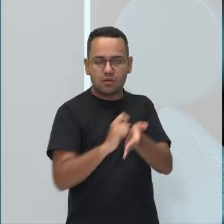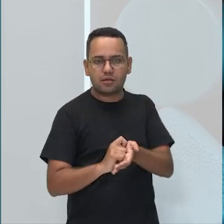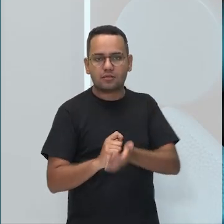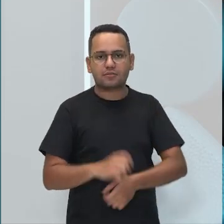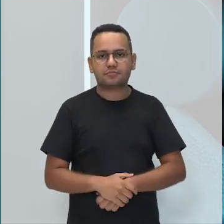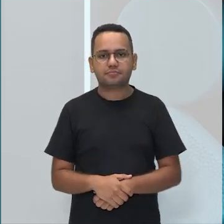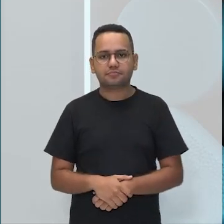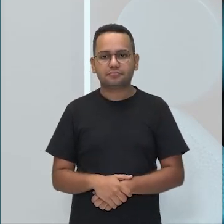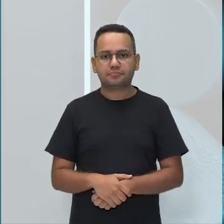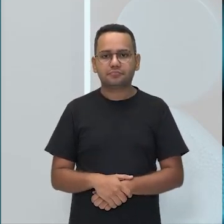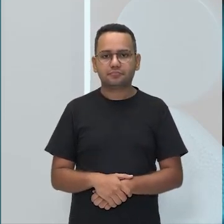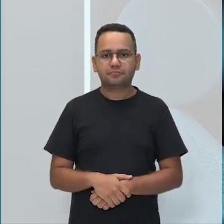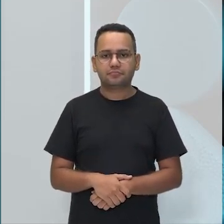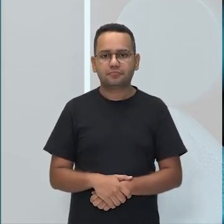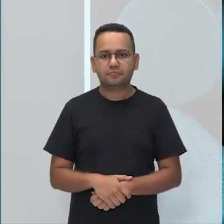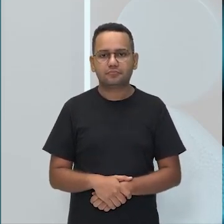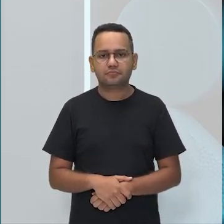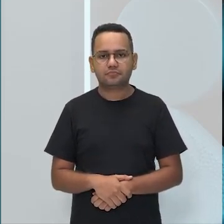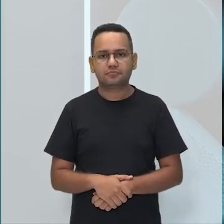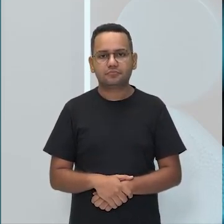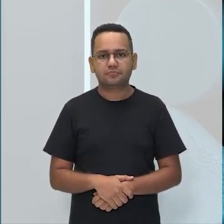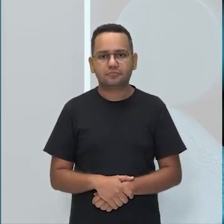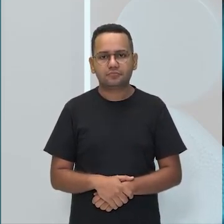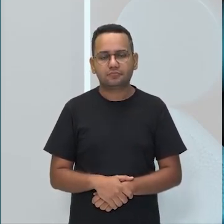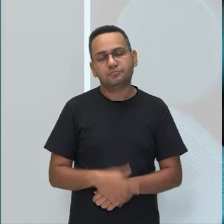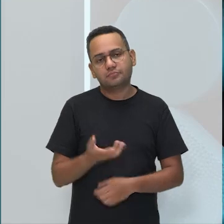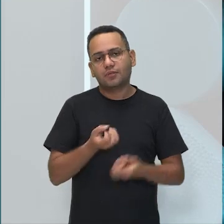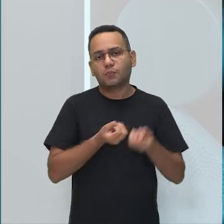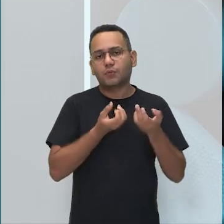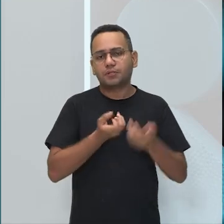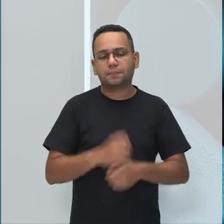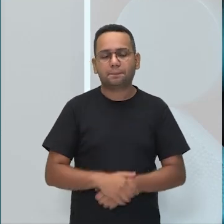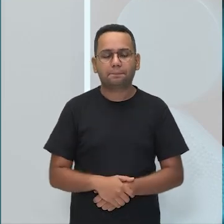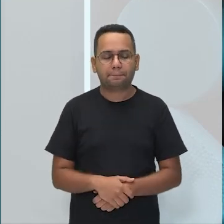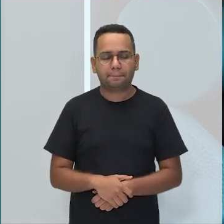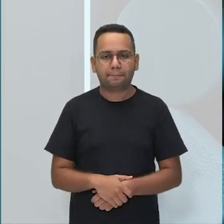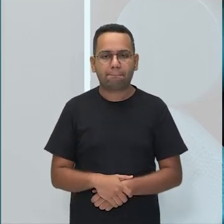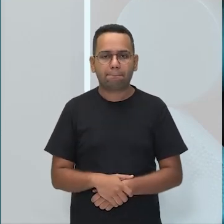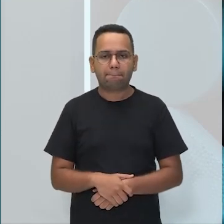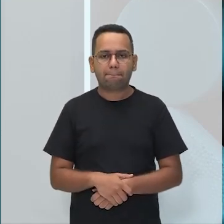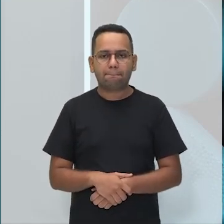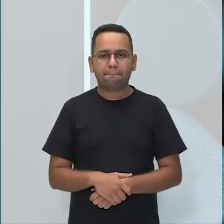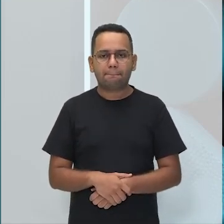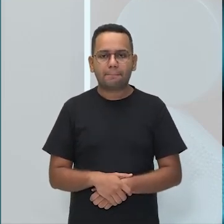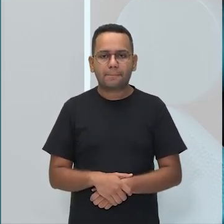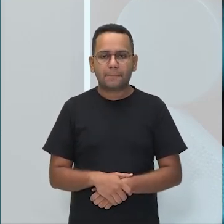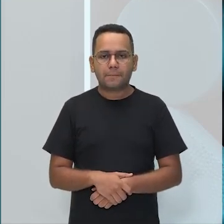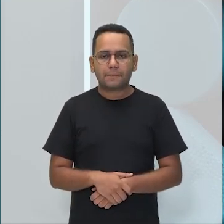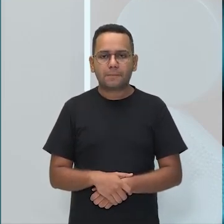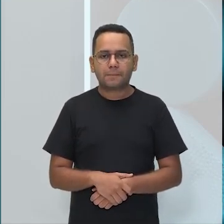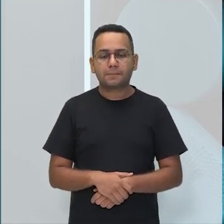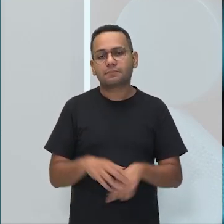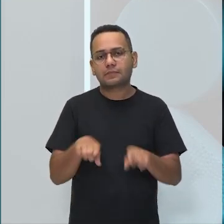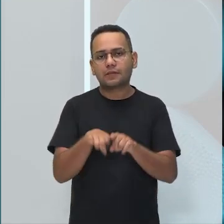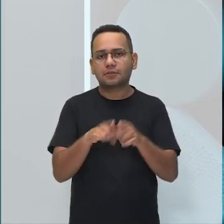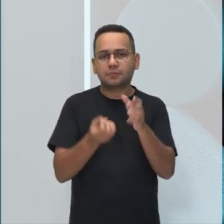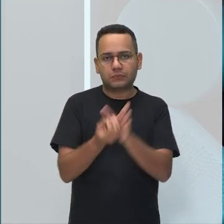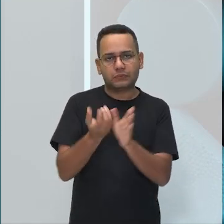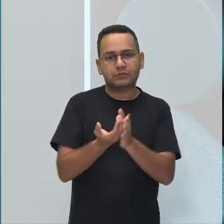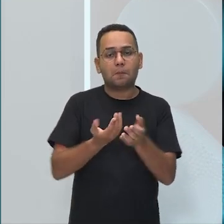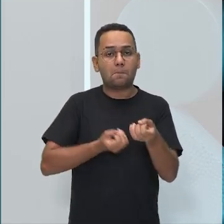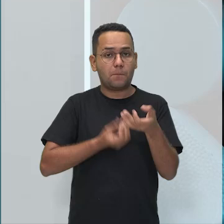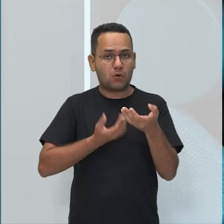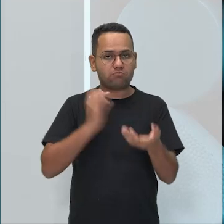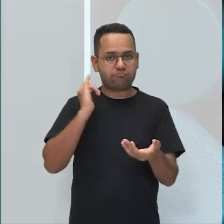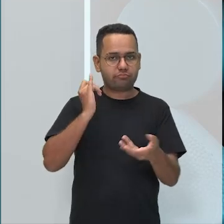nos textos, na produção lírica, na poesia. E também na produção em prosa,